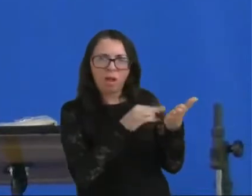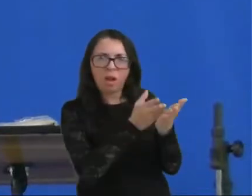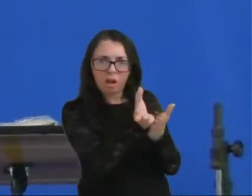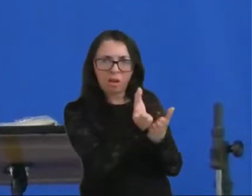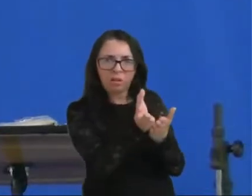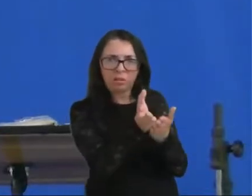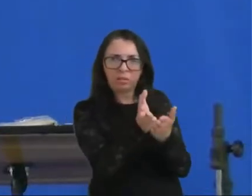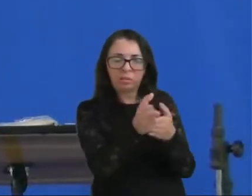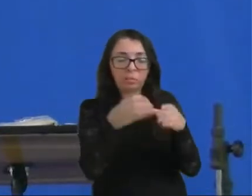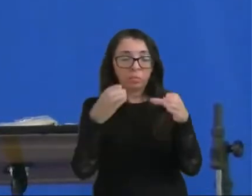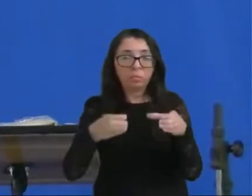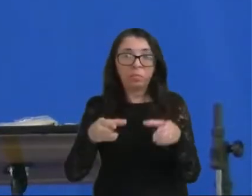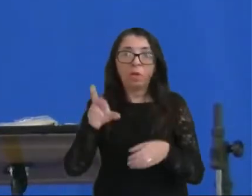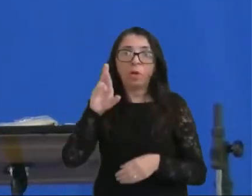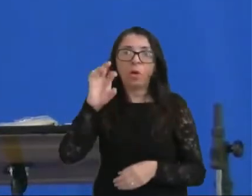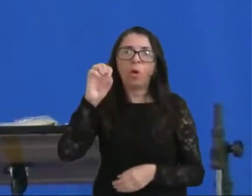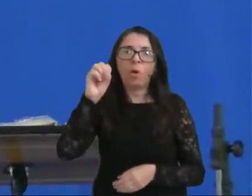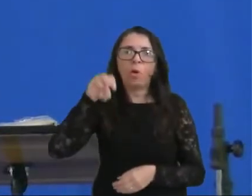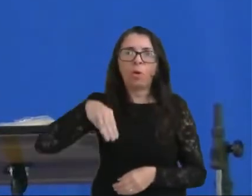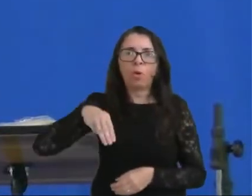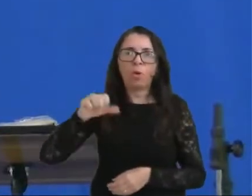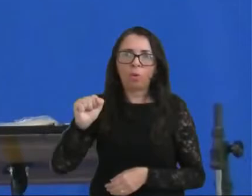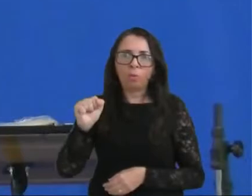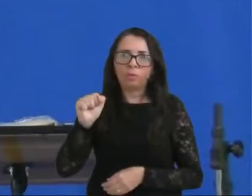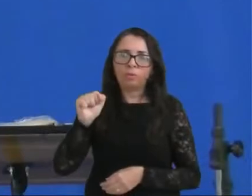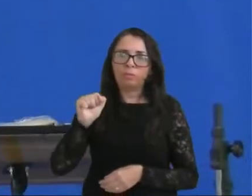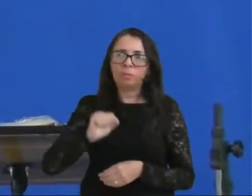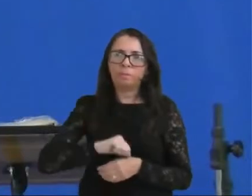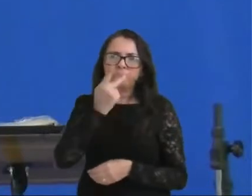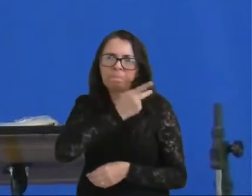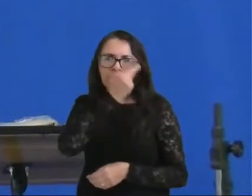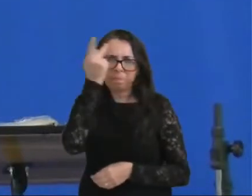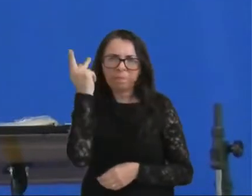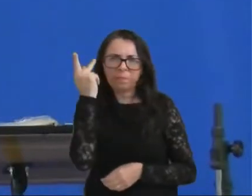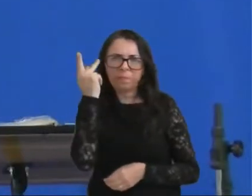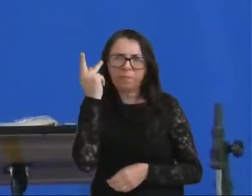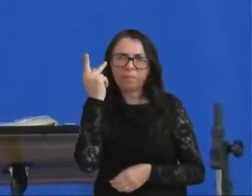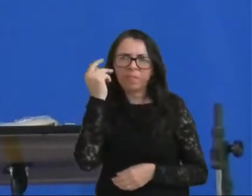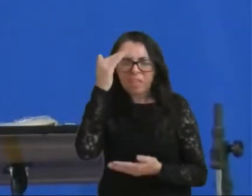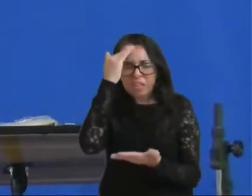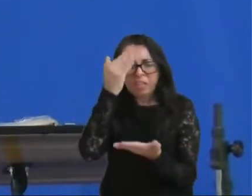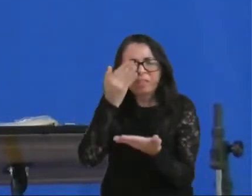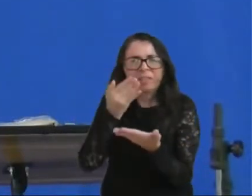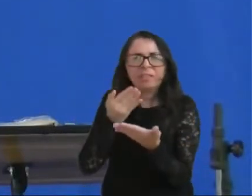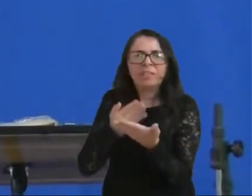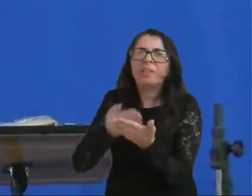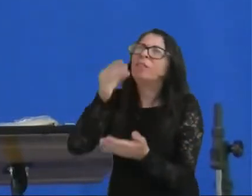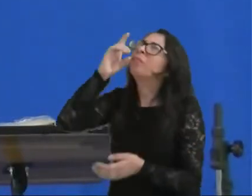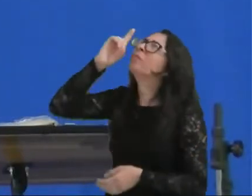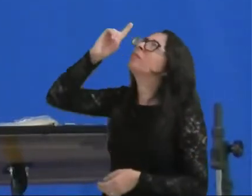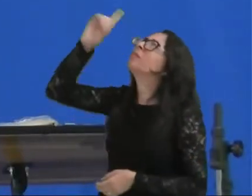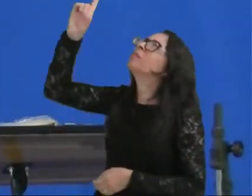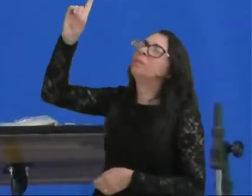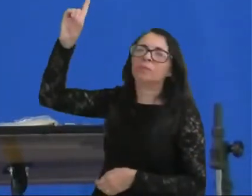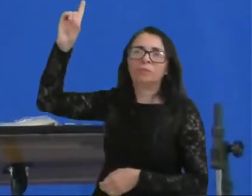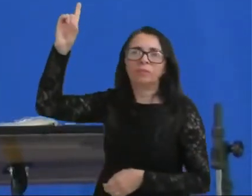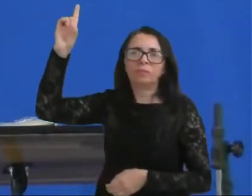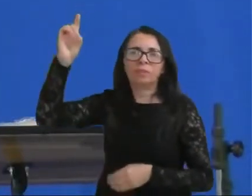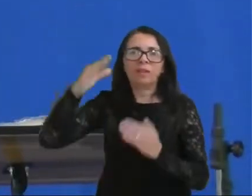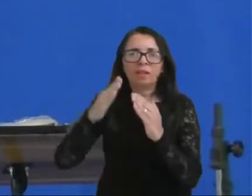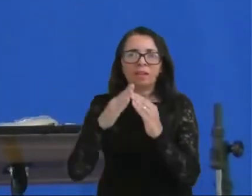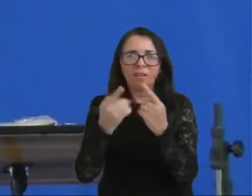se preocupava em amor. É uma igreja, então, que você poderia falar assim, olha, é uma igreja que nós podemos,